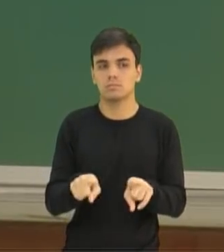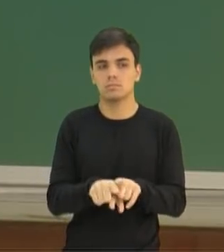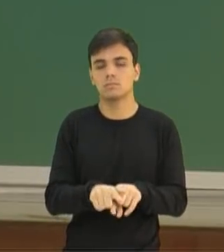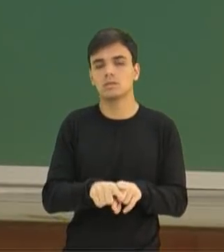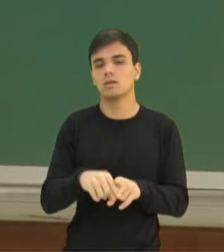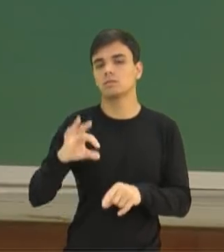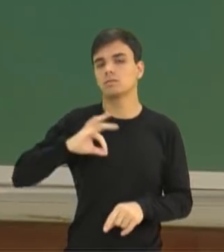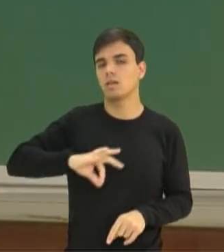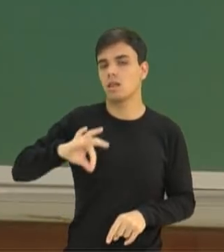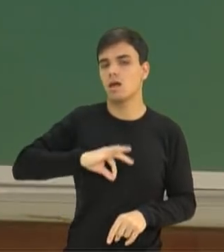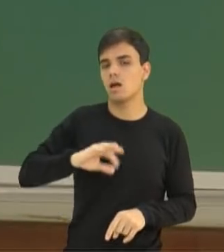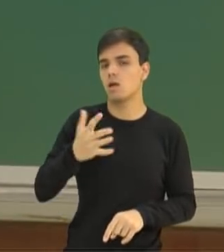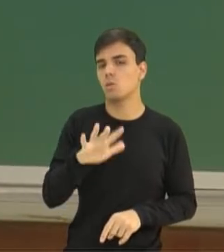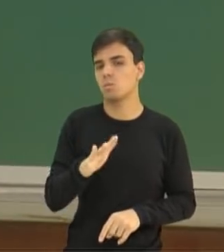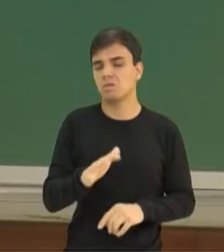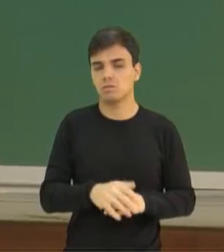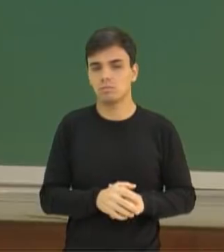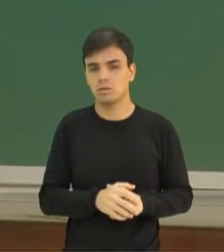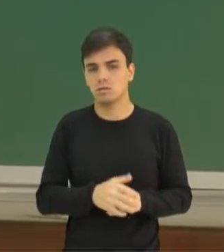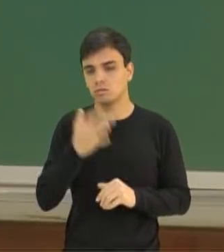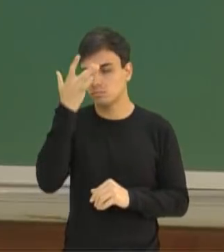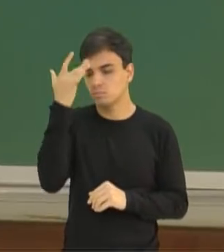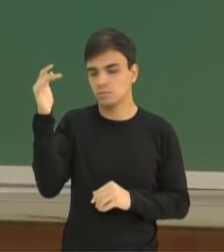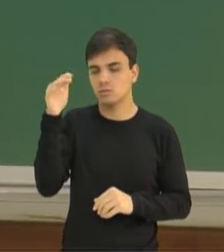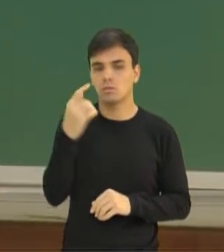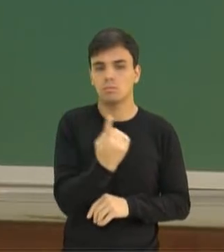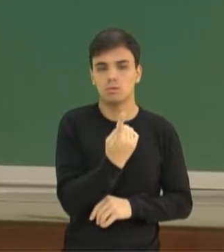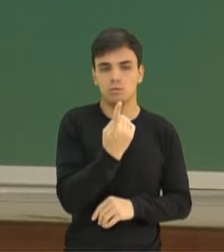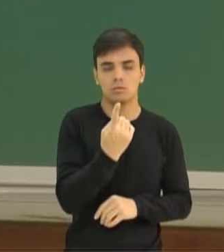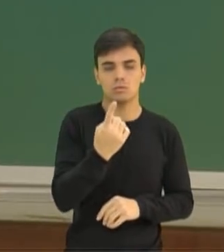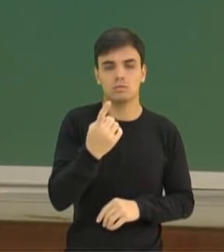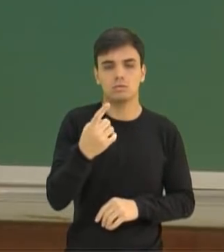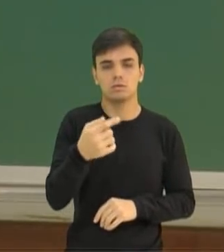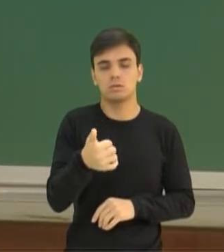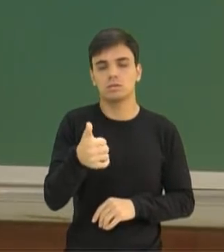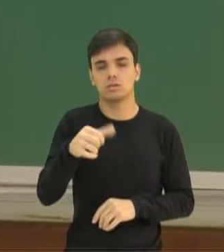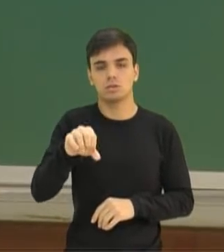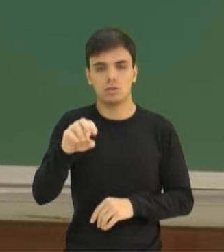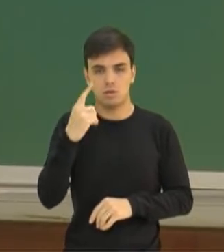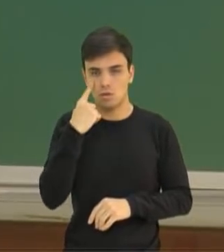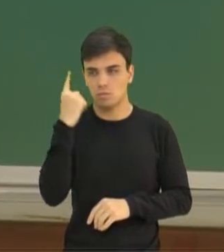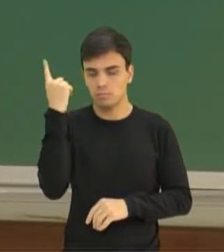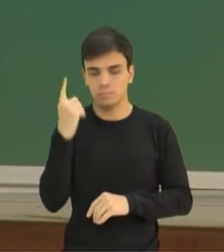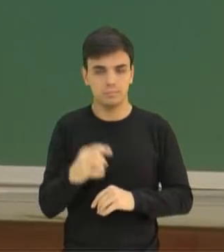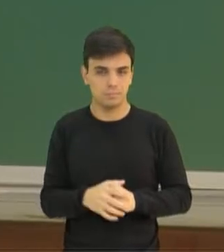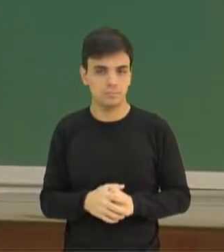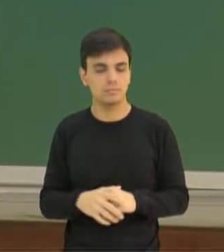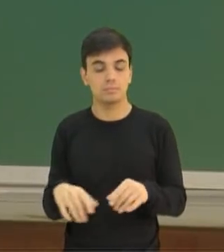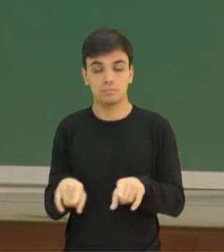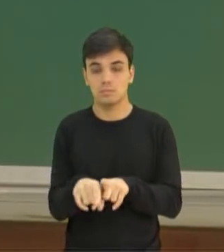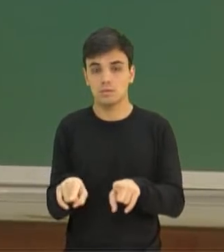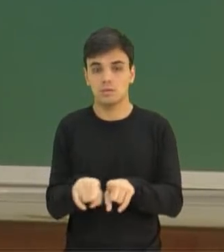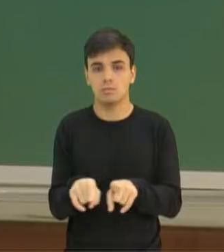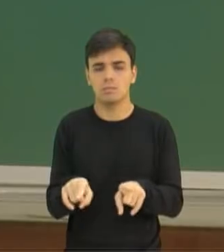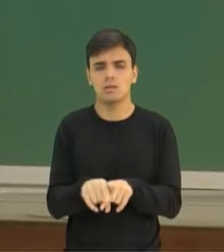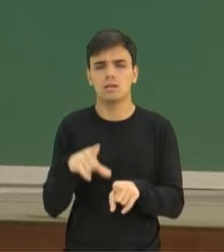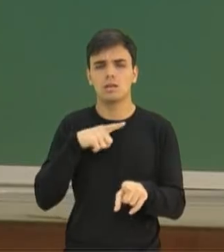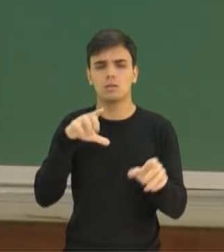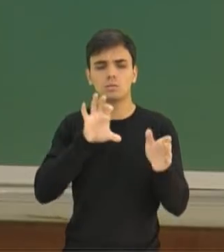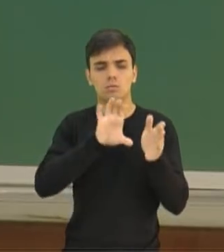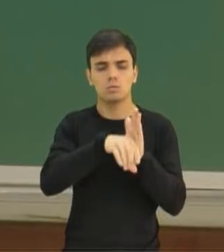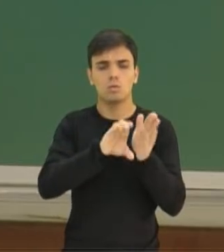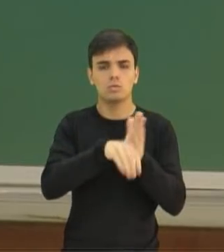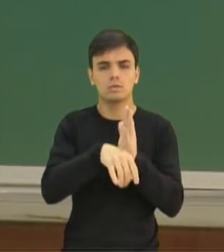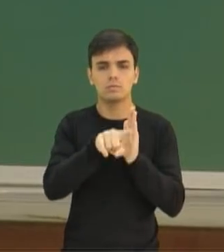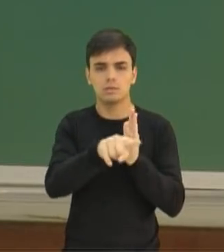trabalhadores média é de R$ 1.690, né? O índice de Gini, lembram lá do conceito? Nós já